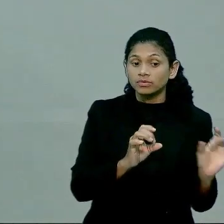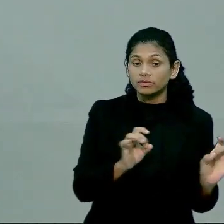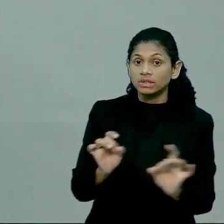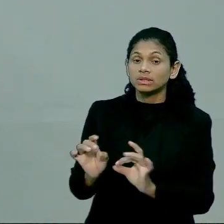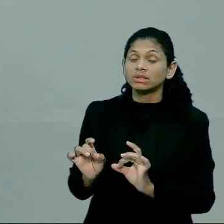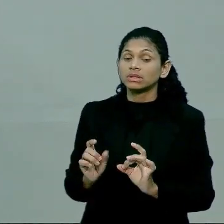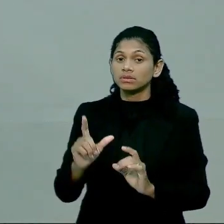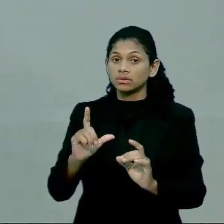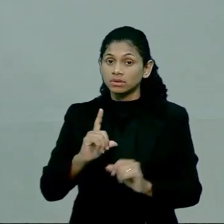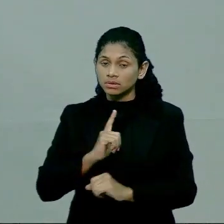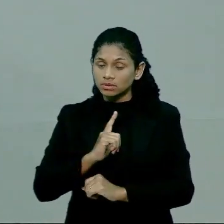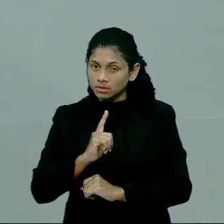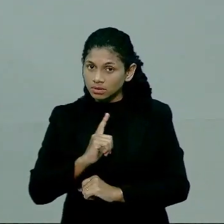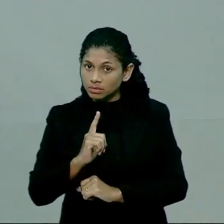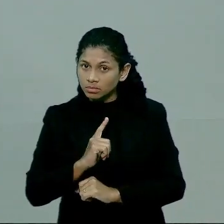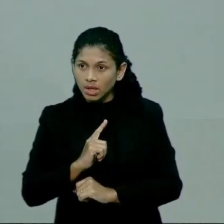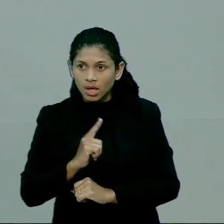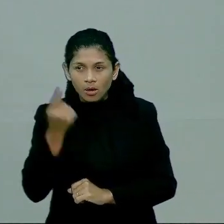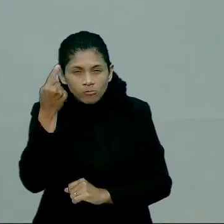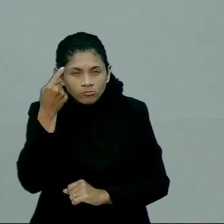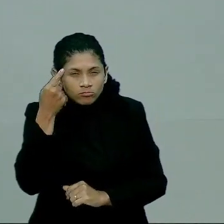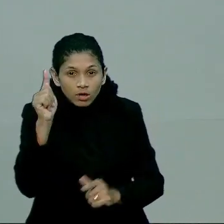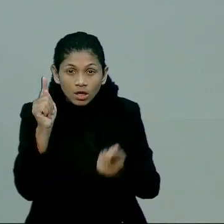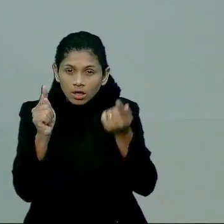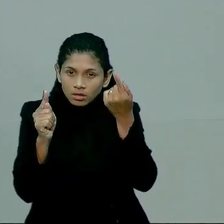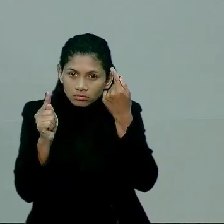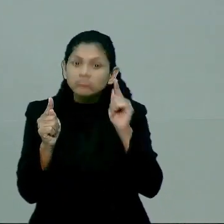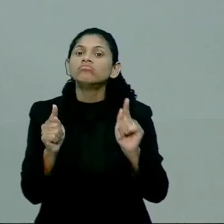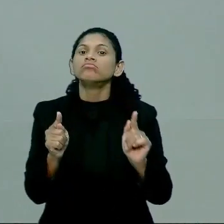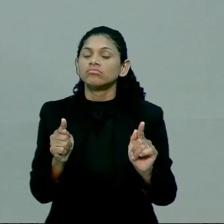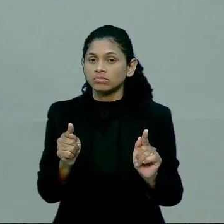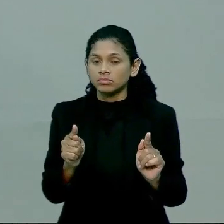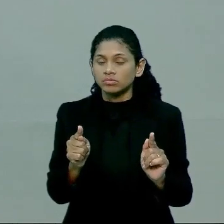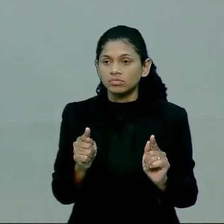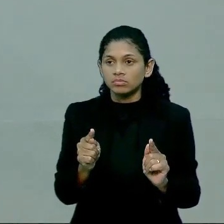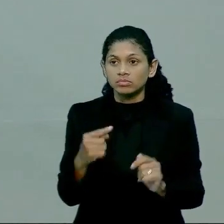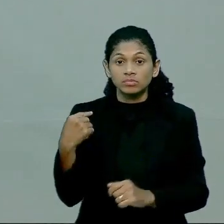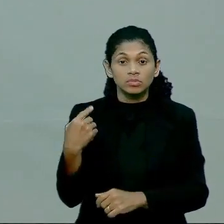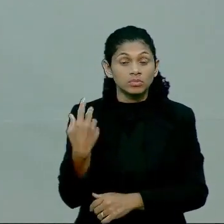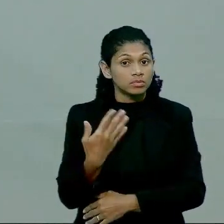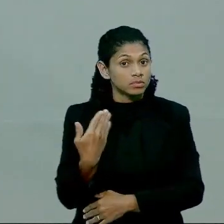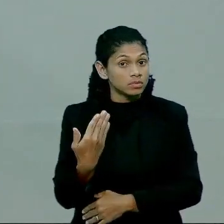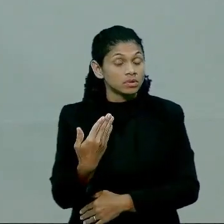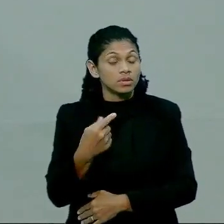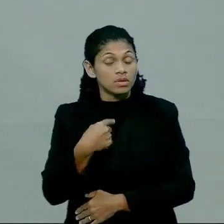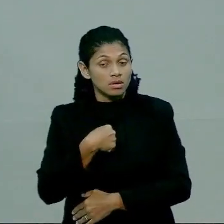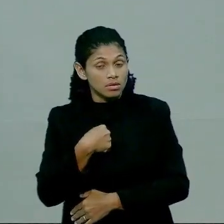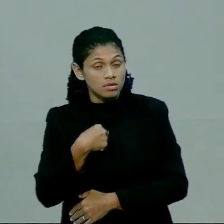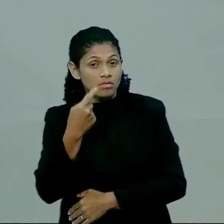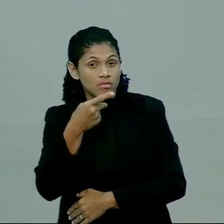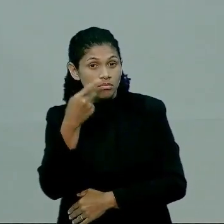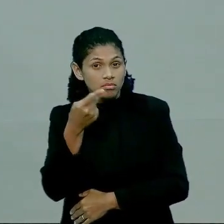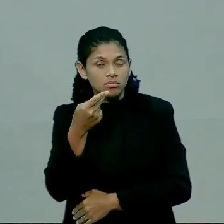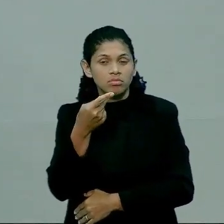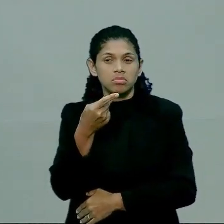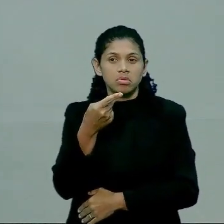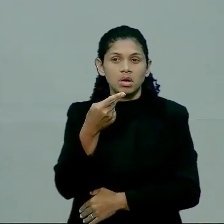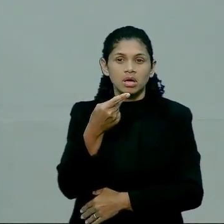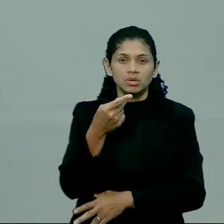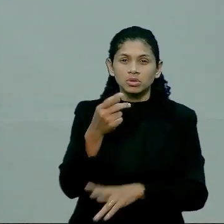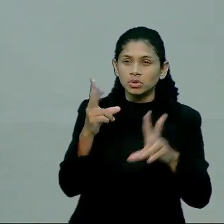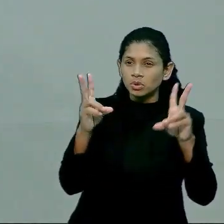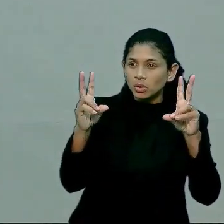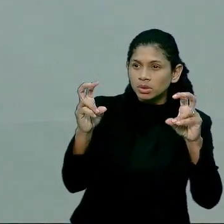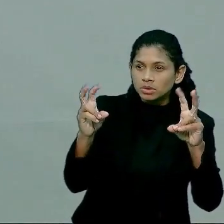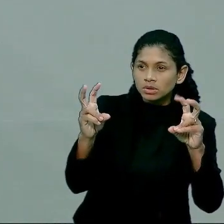quando eu falo de questões né como a saúde mental